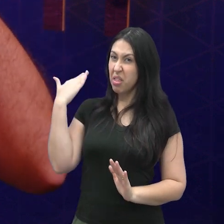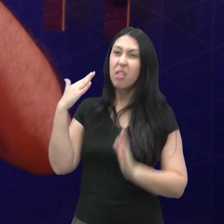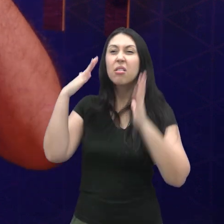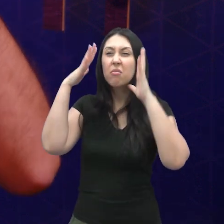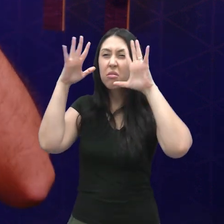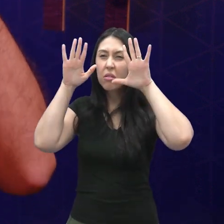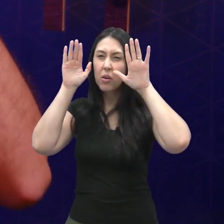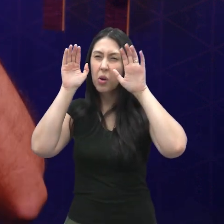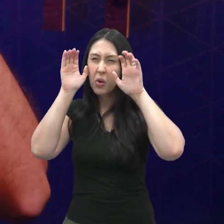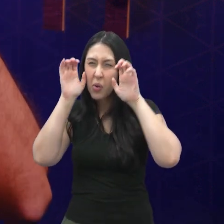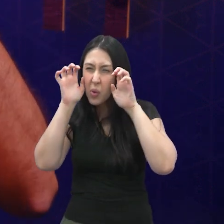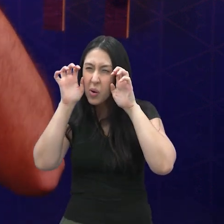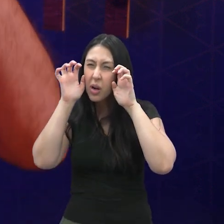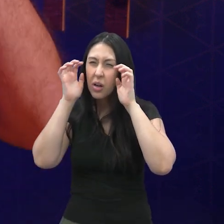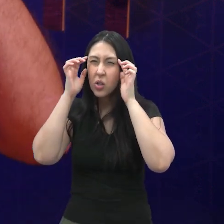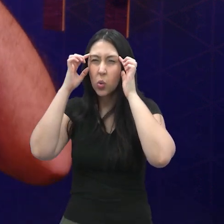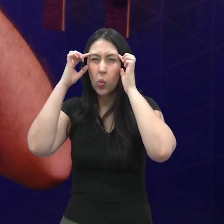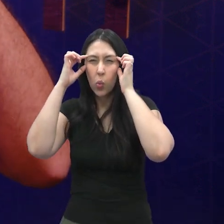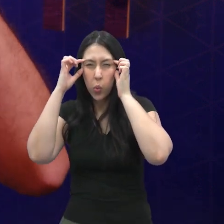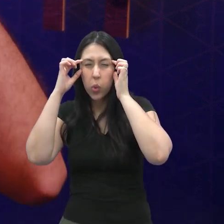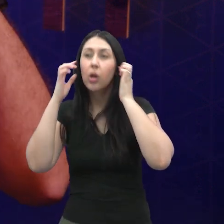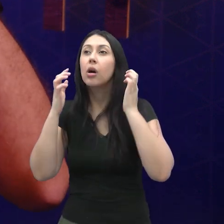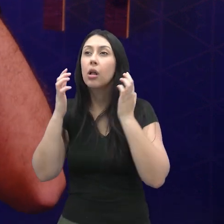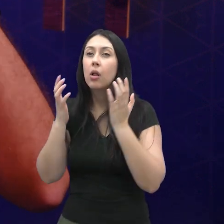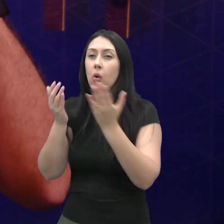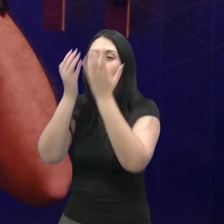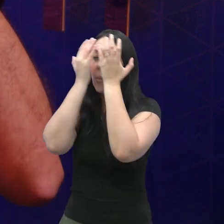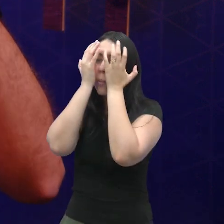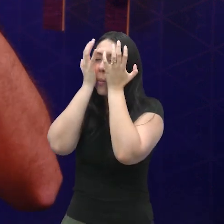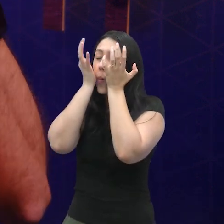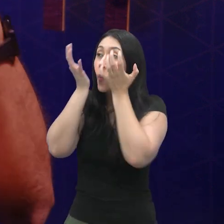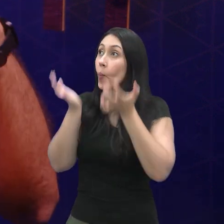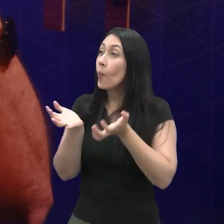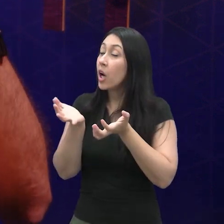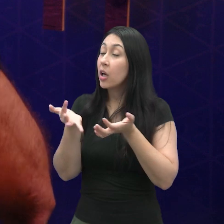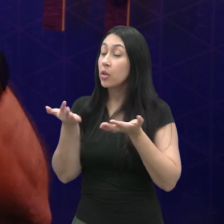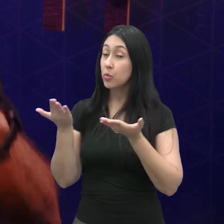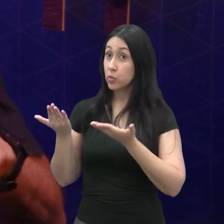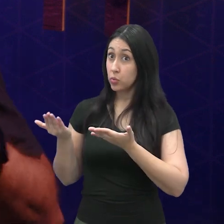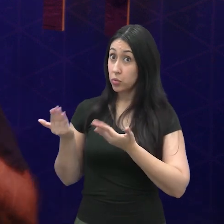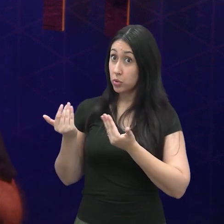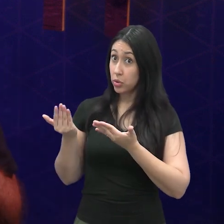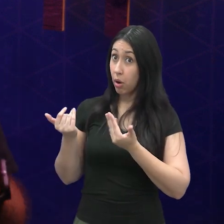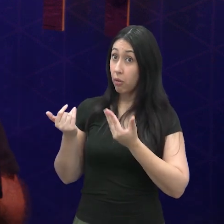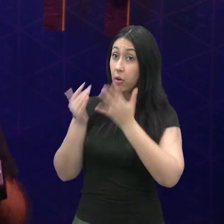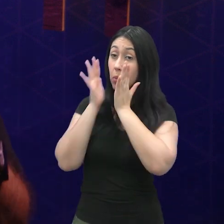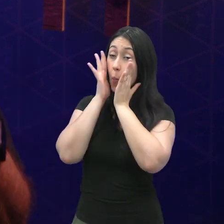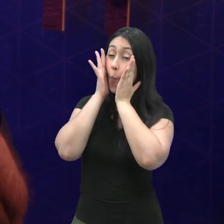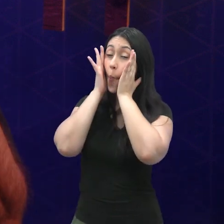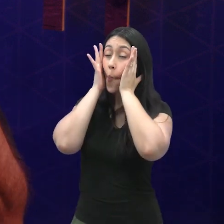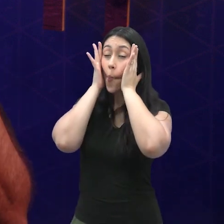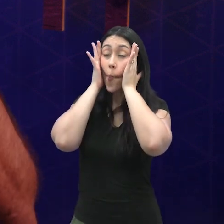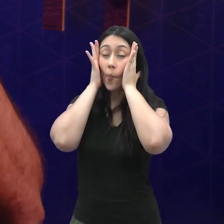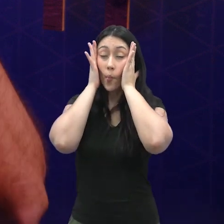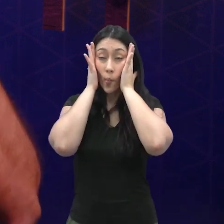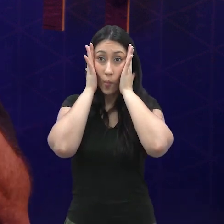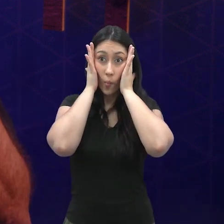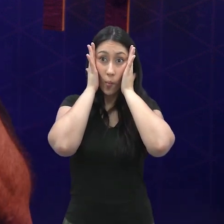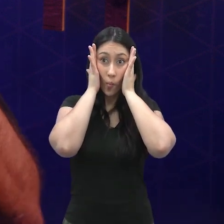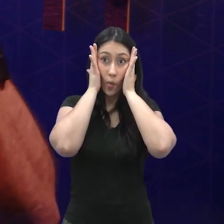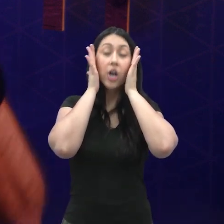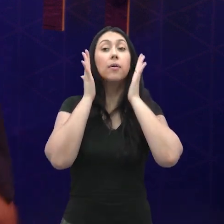bastante ruga, tal, tudo mais, arrancou essa pele que está em cima, e essa substância aí, esse procedimento, fez com que